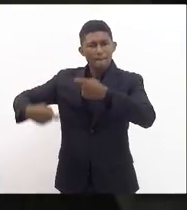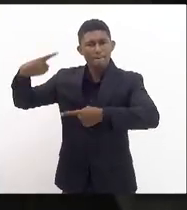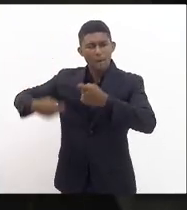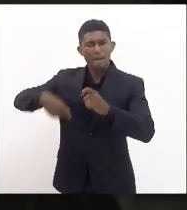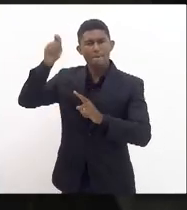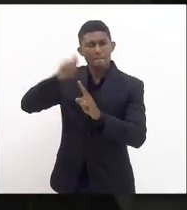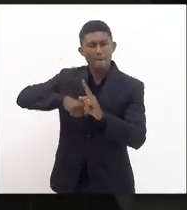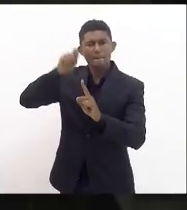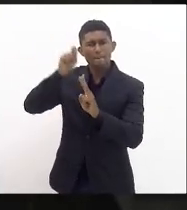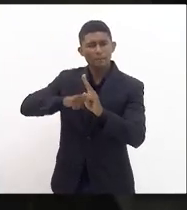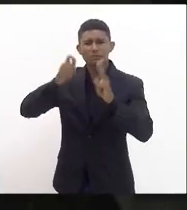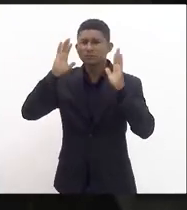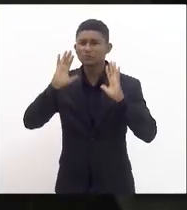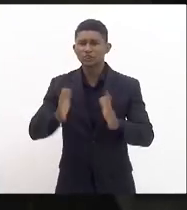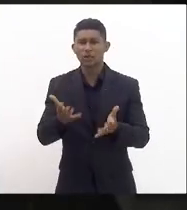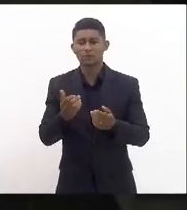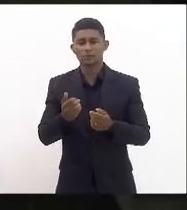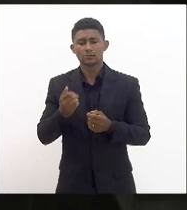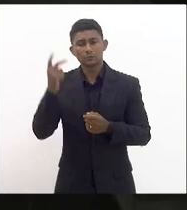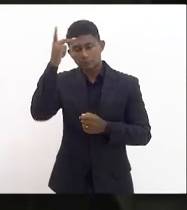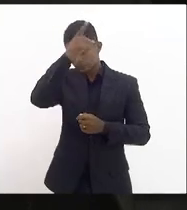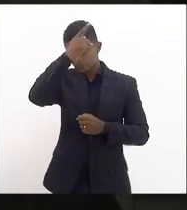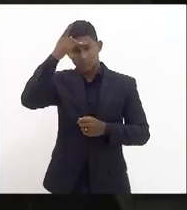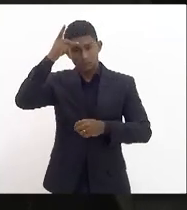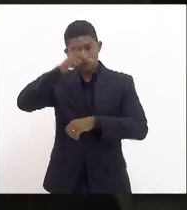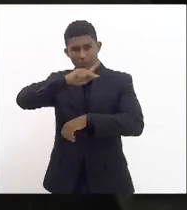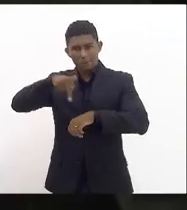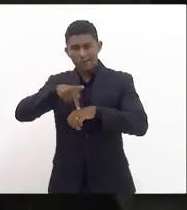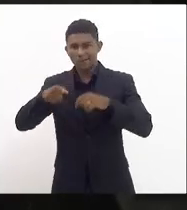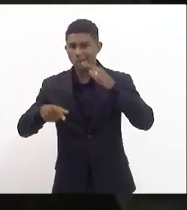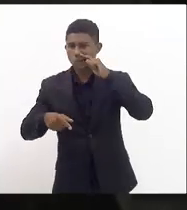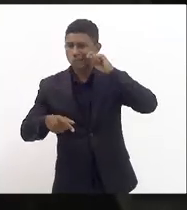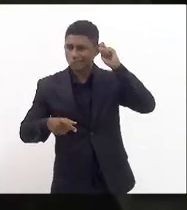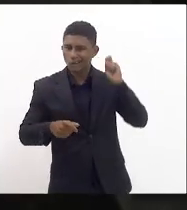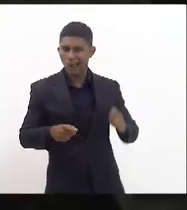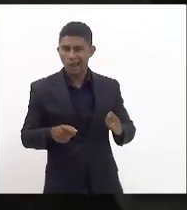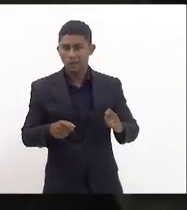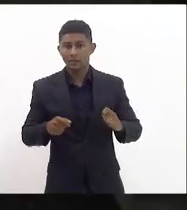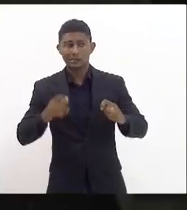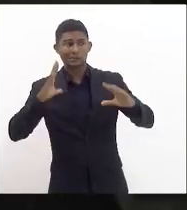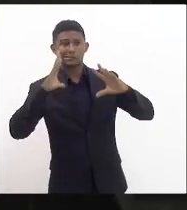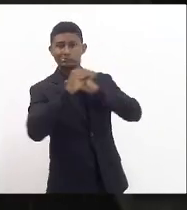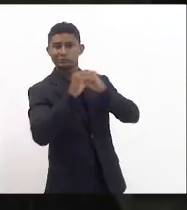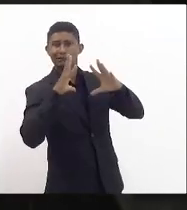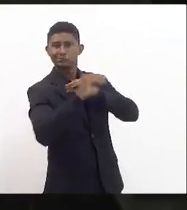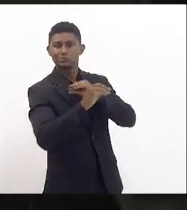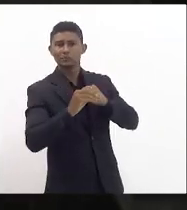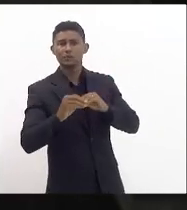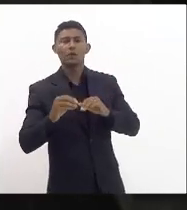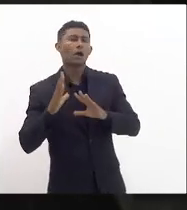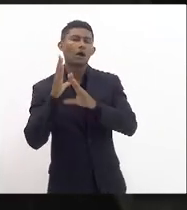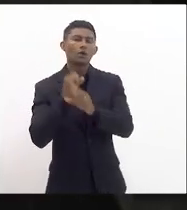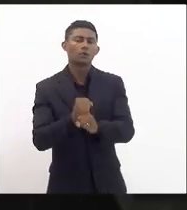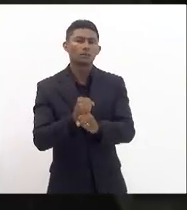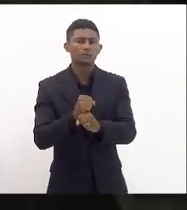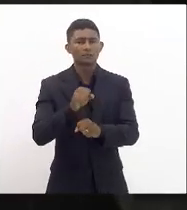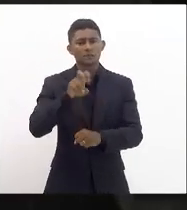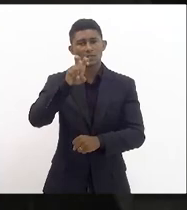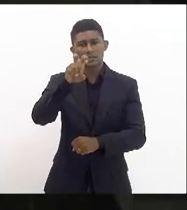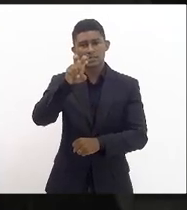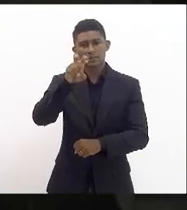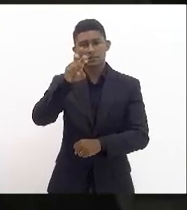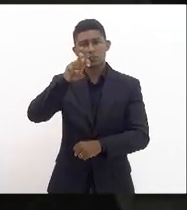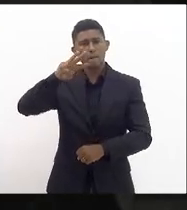de 5 milhões de ucranianos fora do seu país, em êxodo,